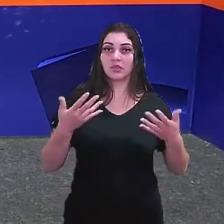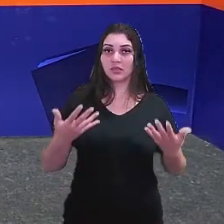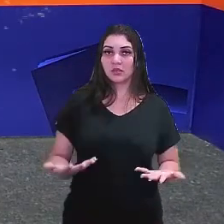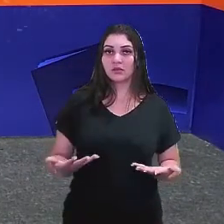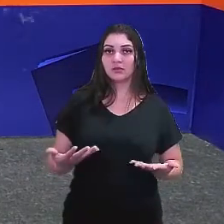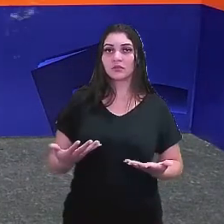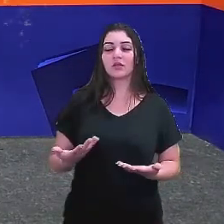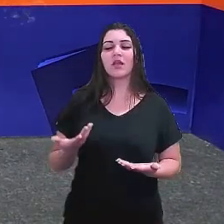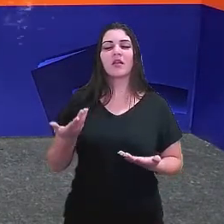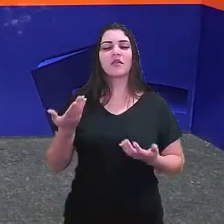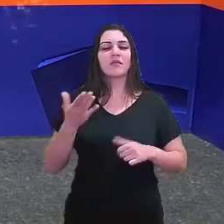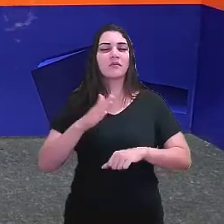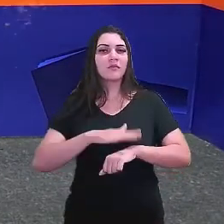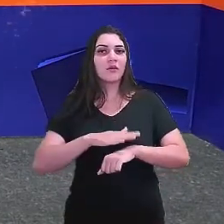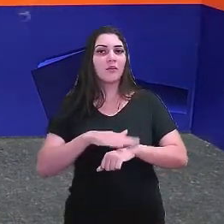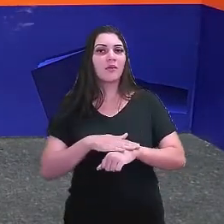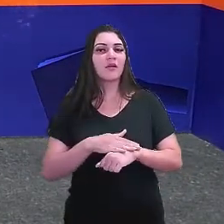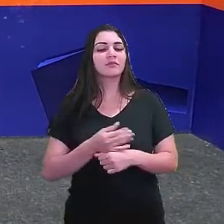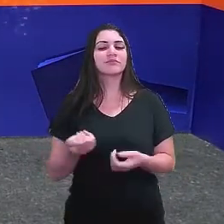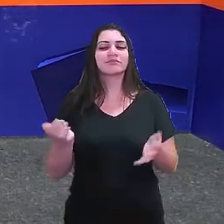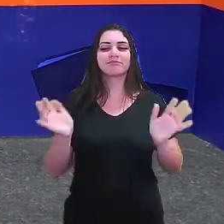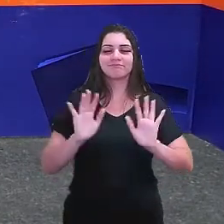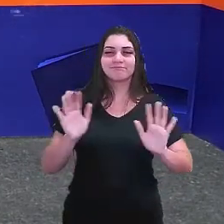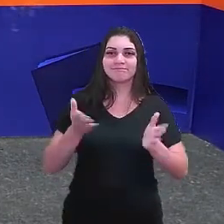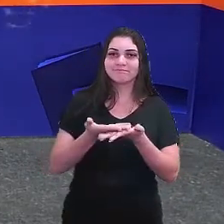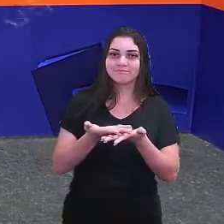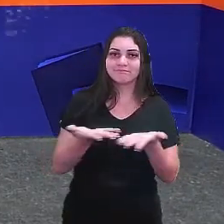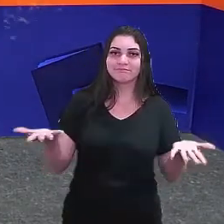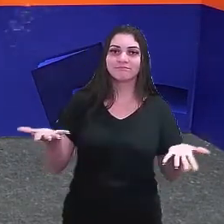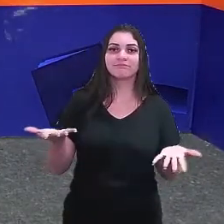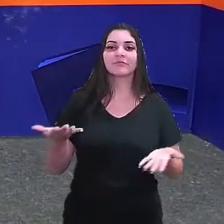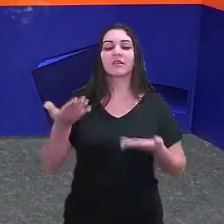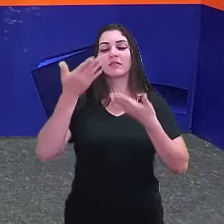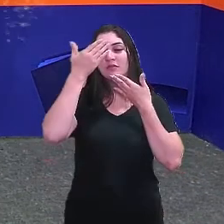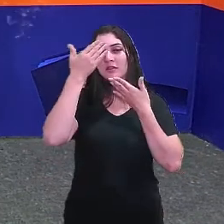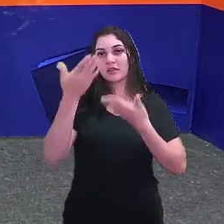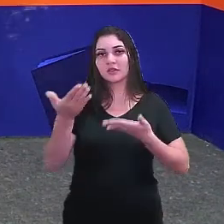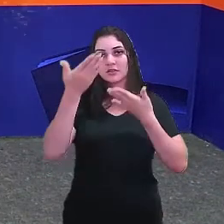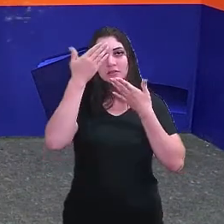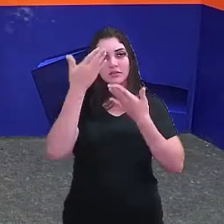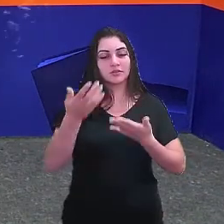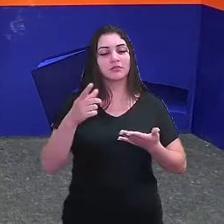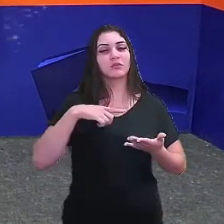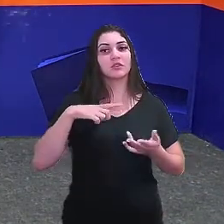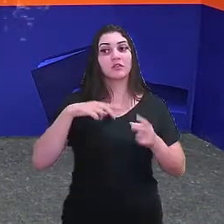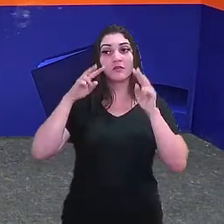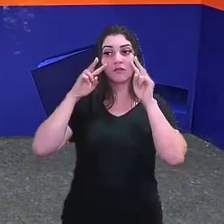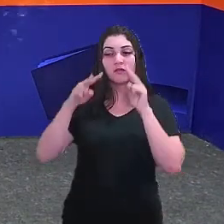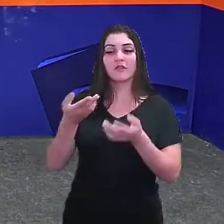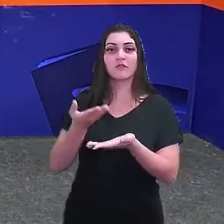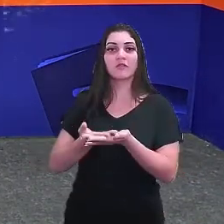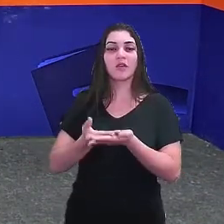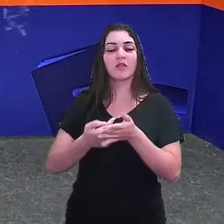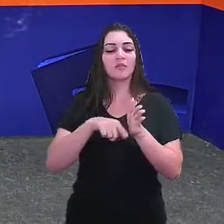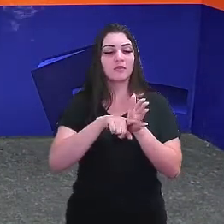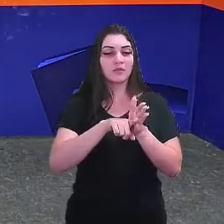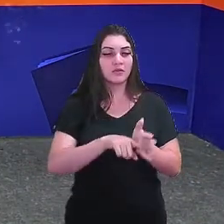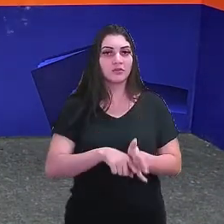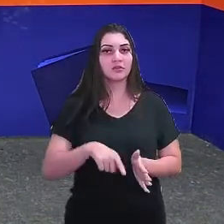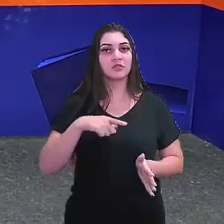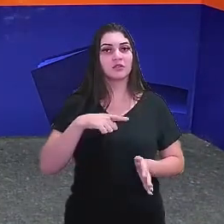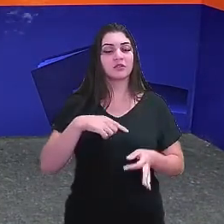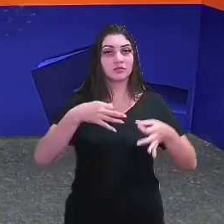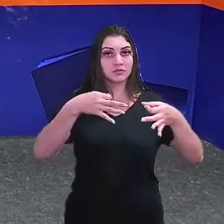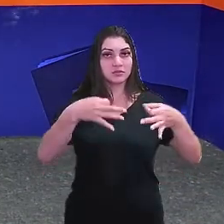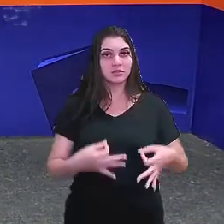Então, esse é aquele momento, né, que vou me despedindo de vocês. Vou agradecendo por vocês terem assistido essa aula. Pesquise, que eu tenho certeza que vocês